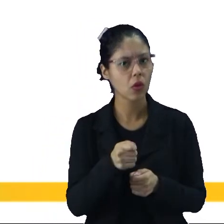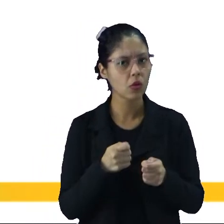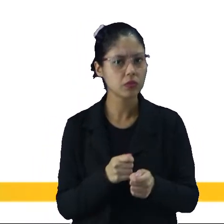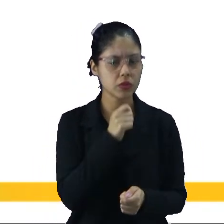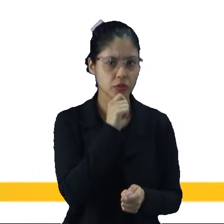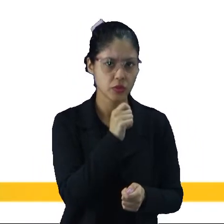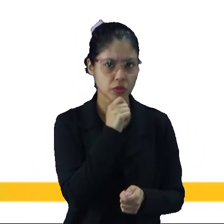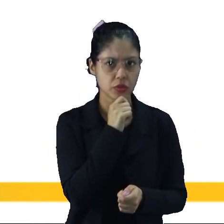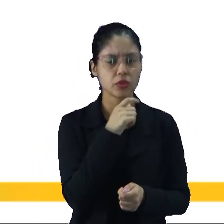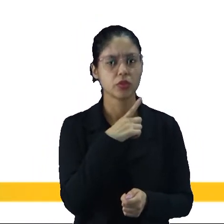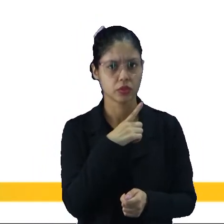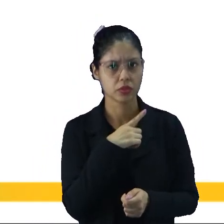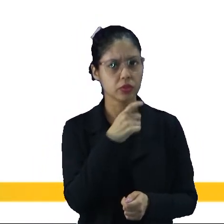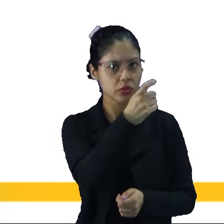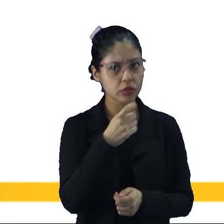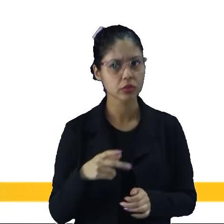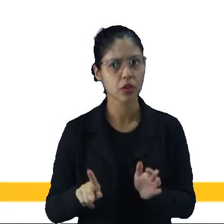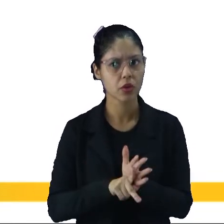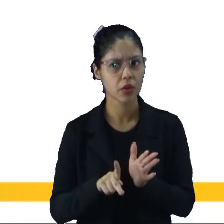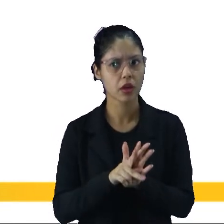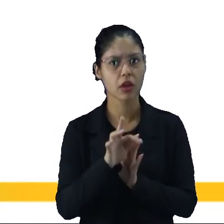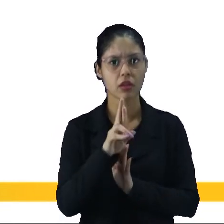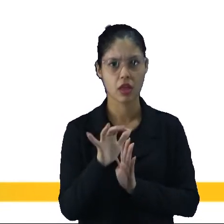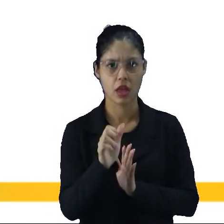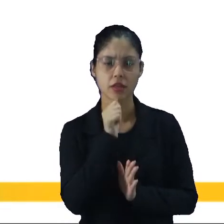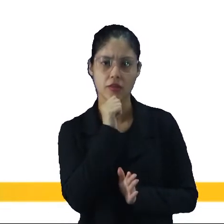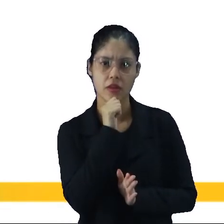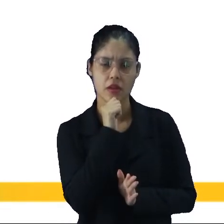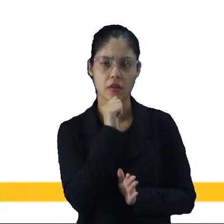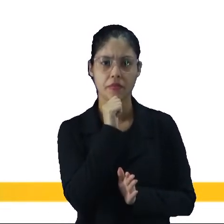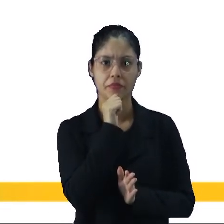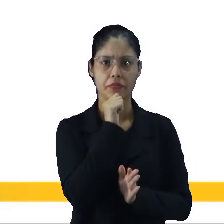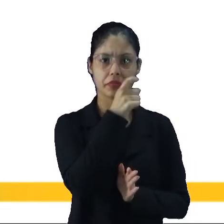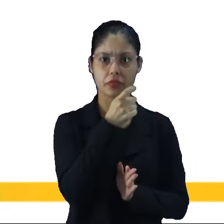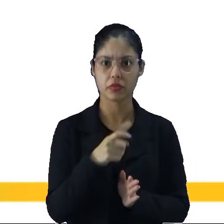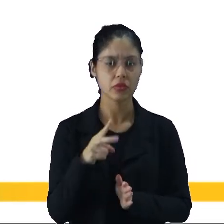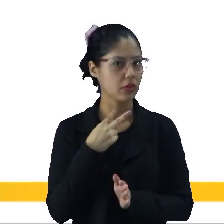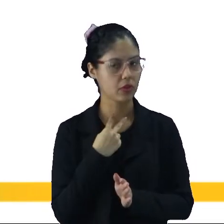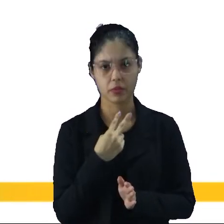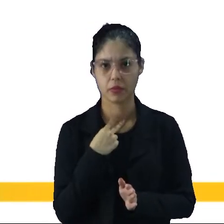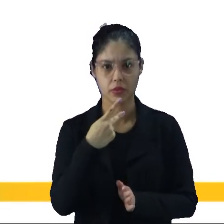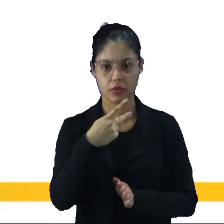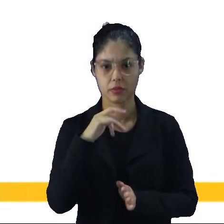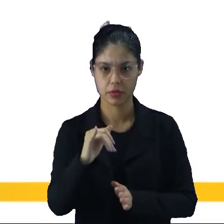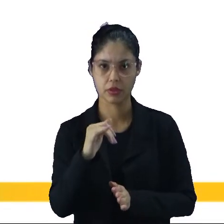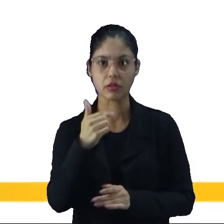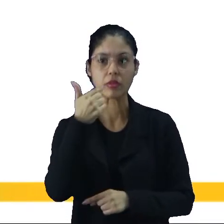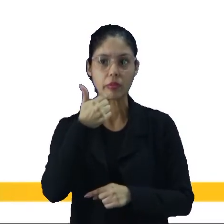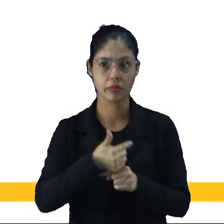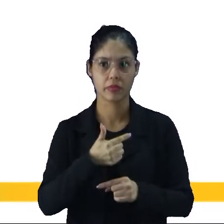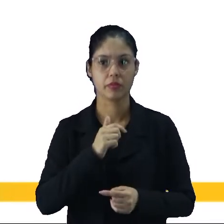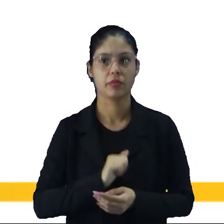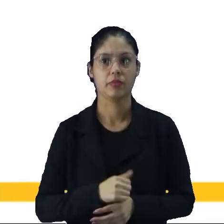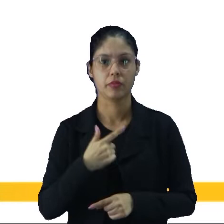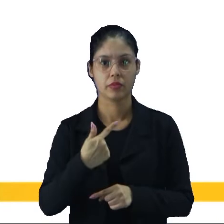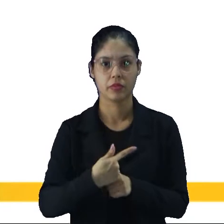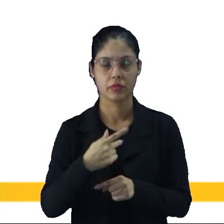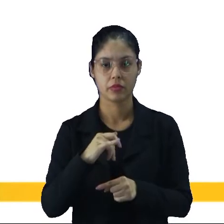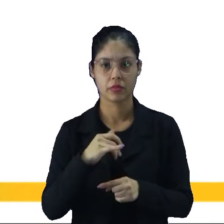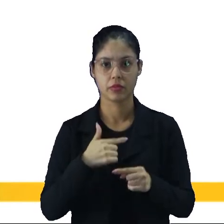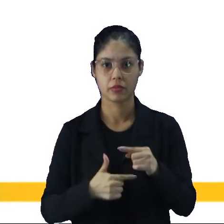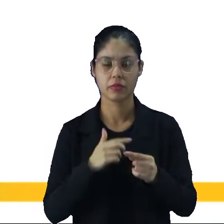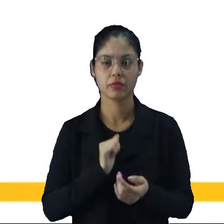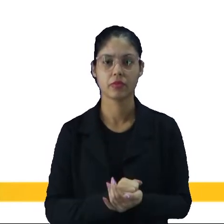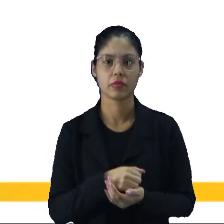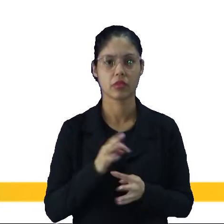tem uma restrição. X pertence aos reais, está o quê? O x não pode ser π sobre 2. Tá? E